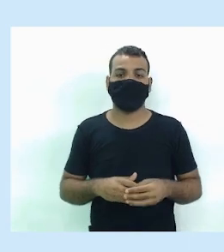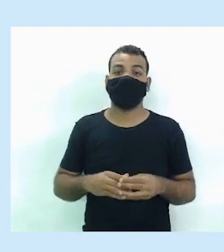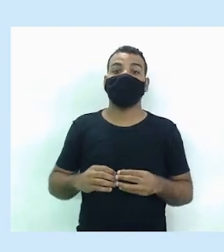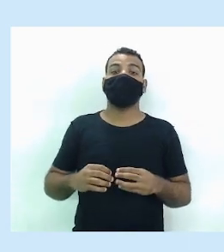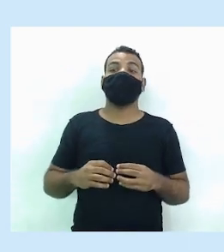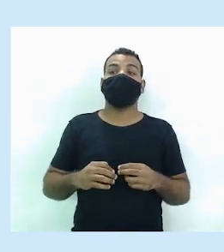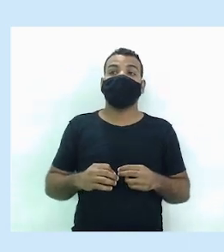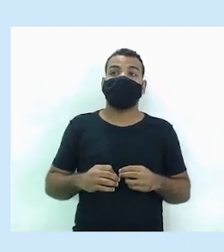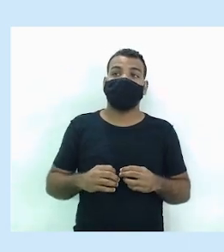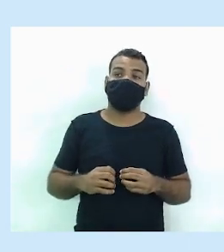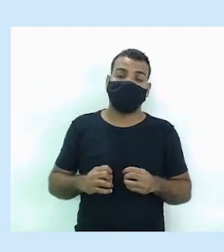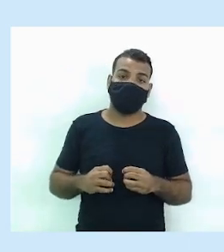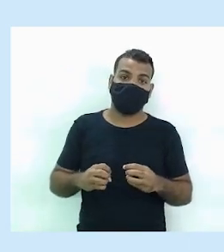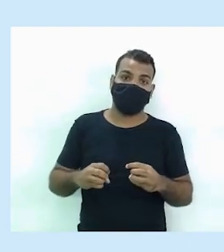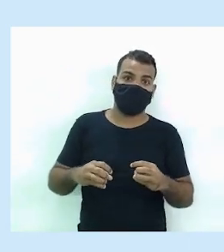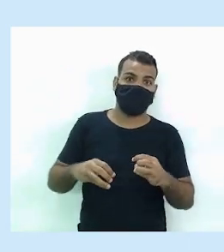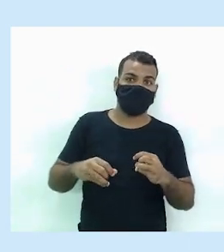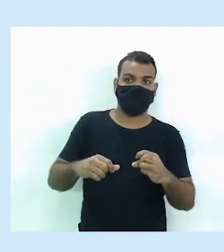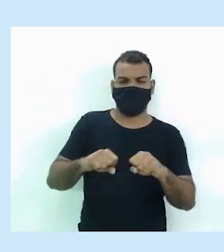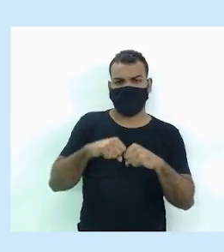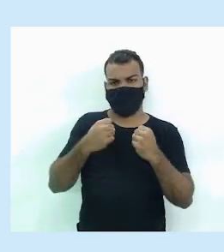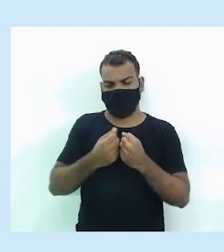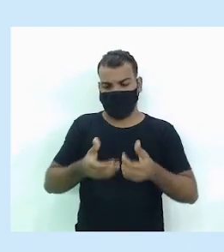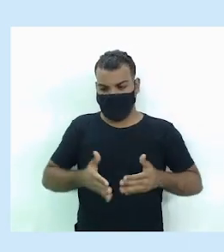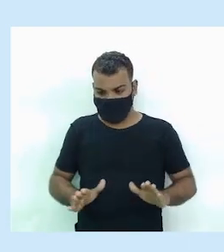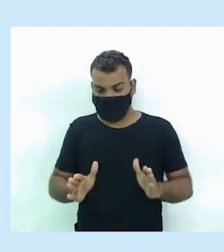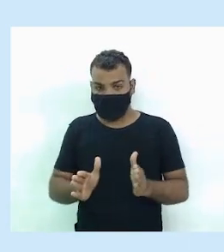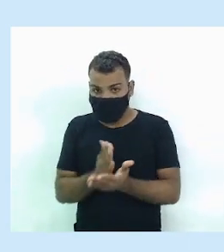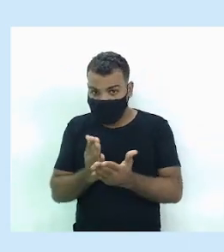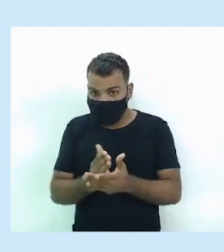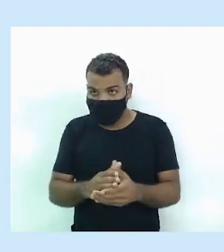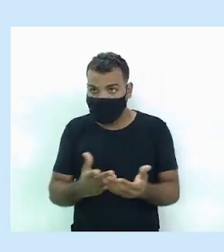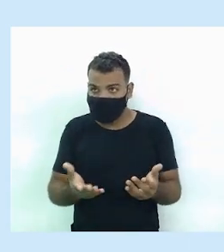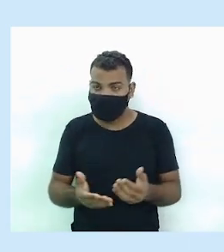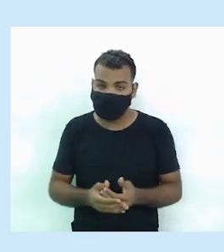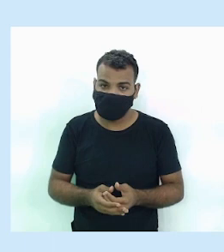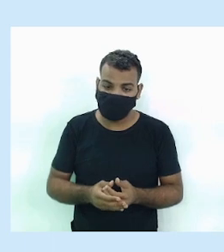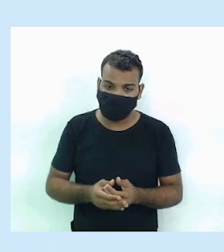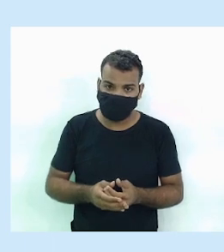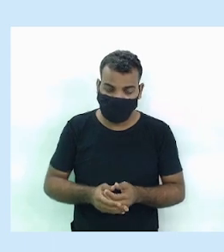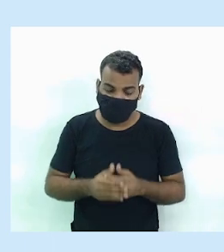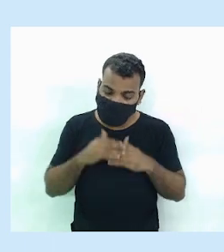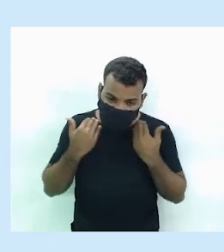bastante, né? Se você nascesse pobre, morria pobre.